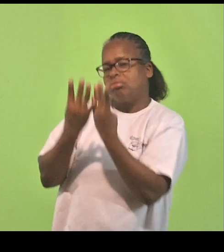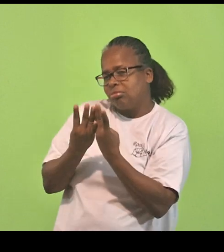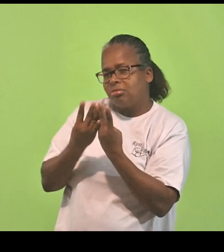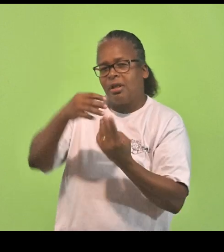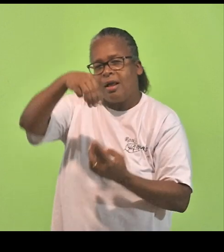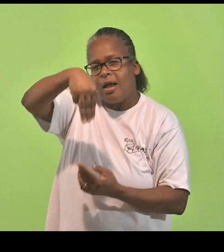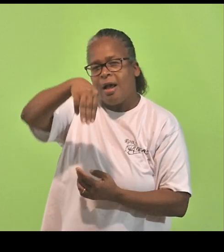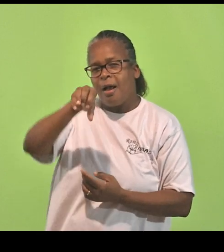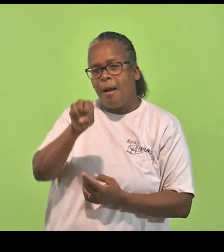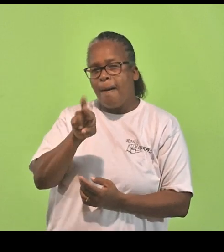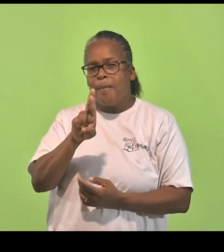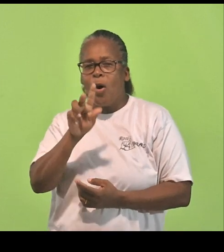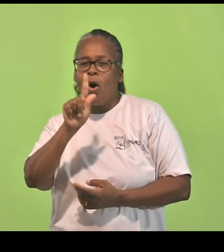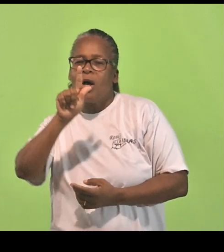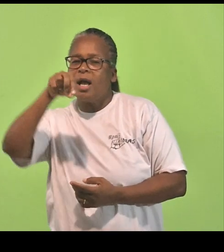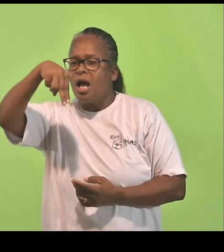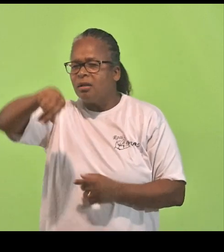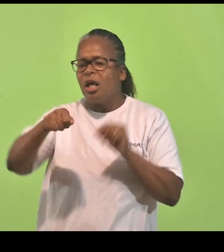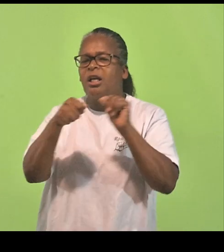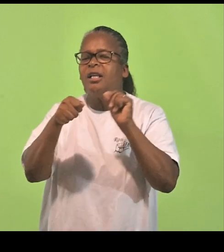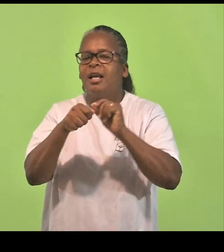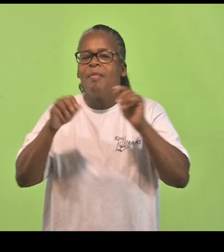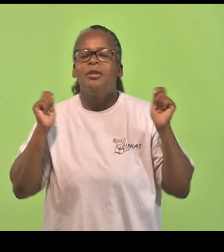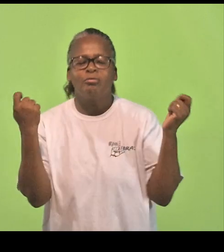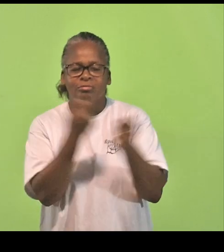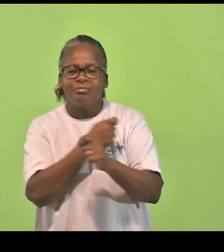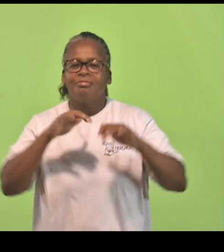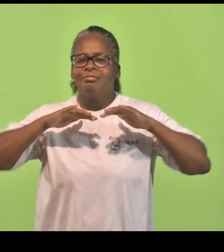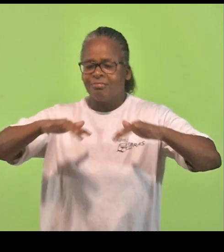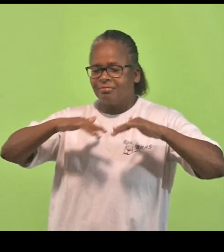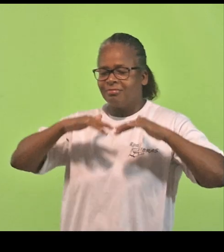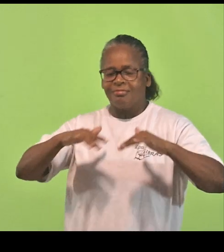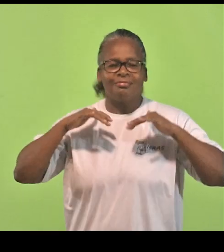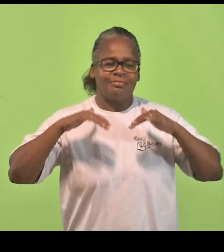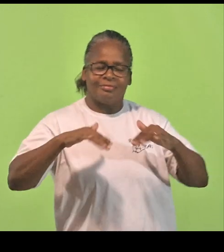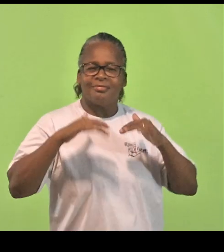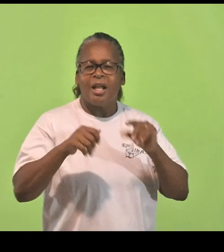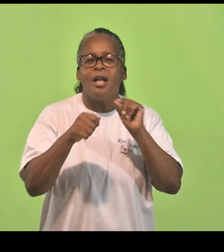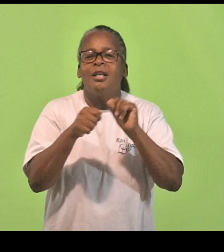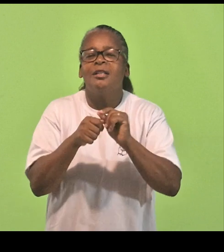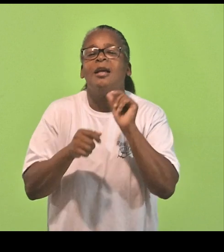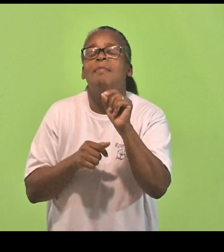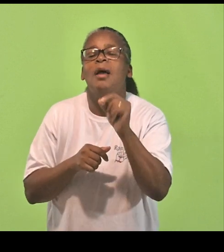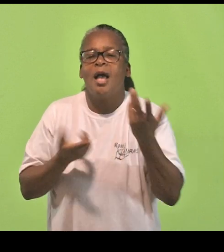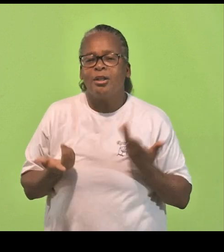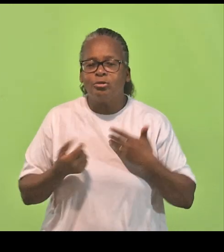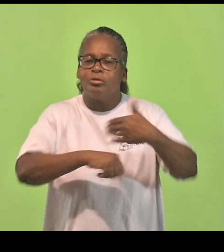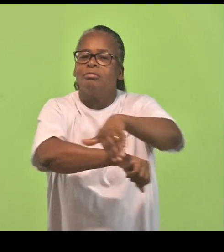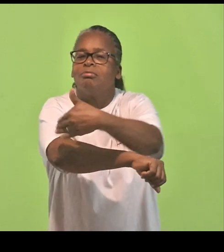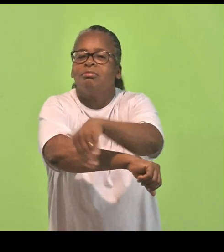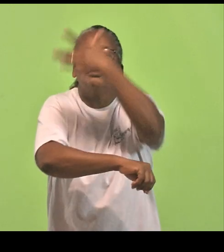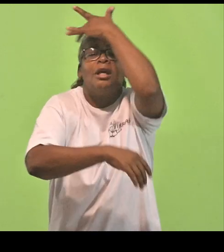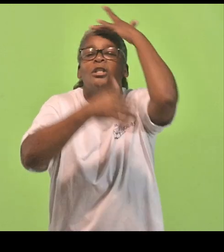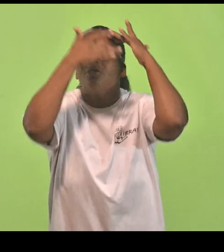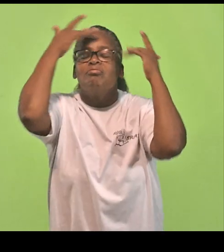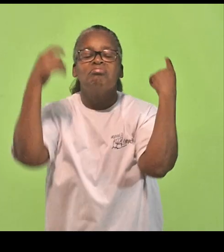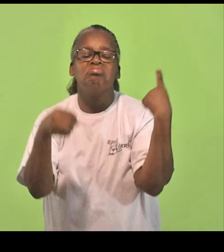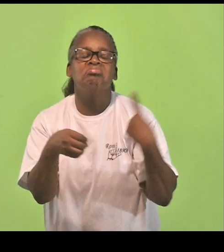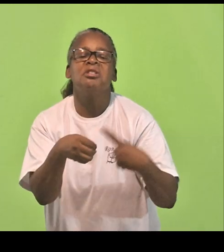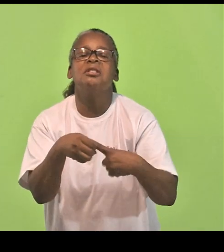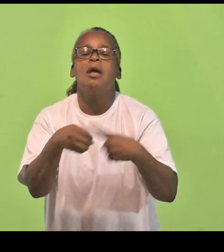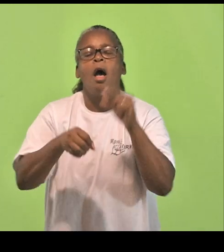Daena? Quem tem medo da quebrada? Quem tem medo dos rituais? Quem tem medo dos marginais e quem tem medo da